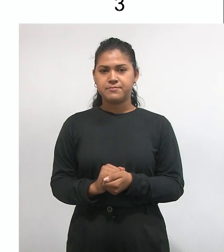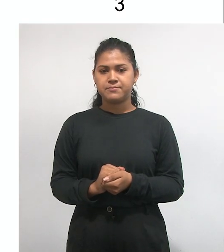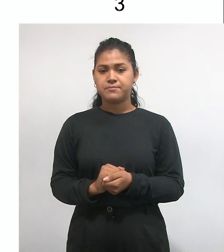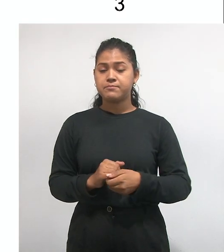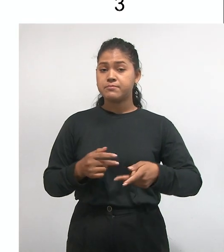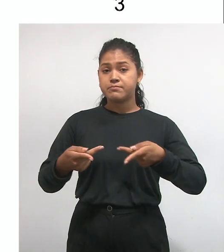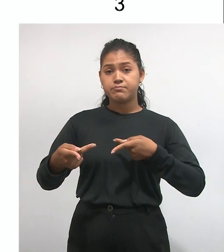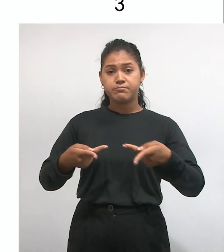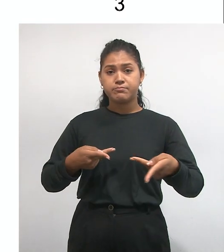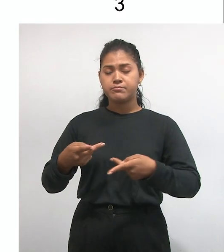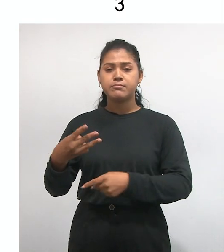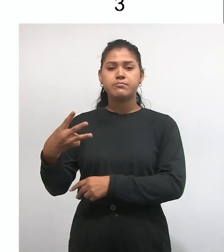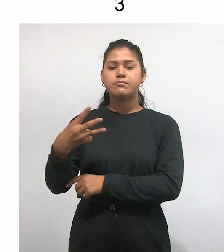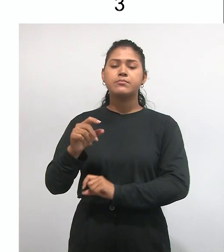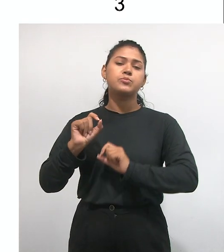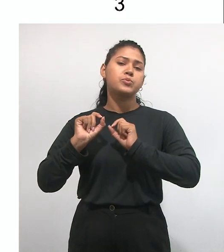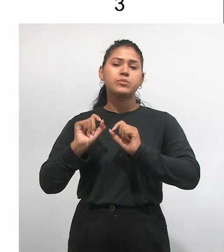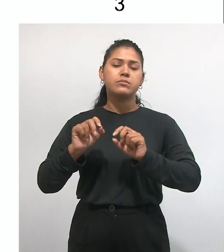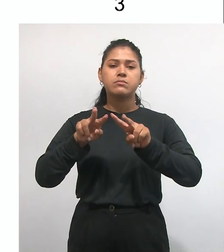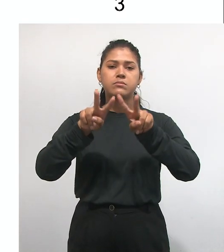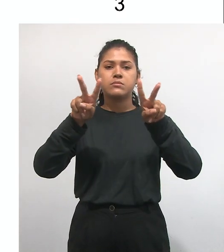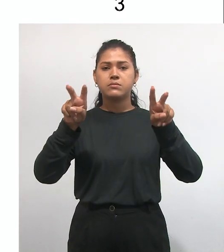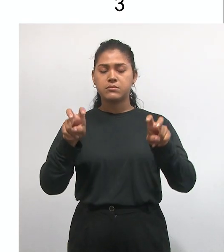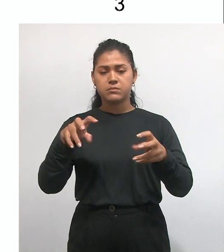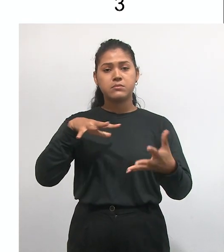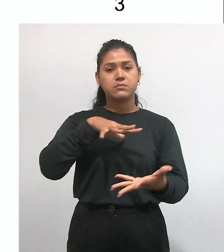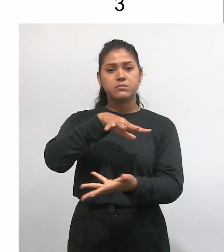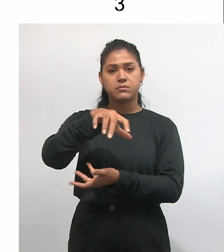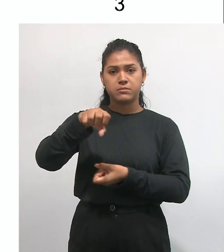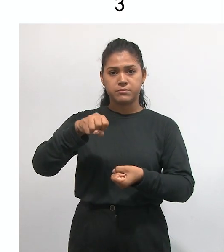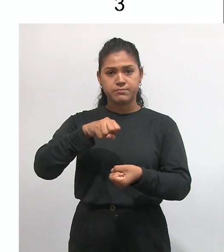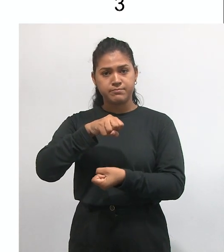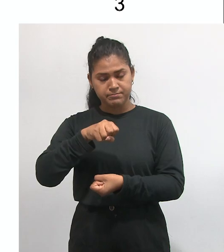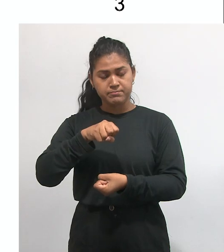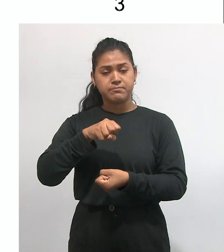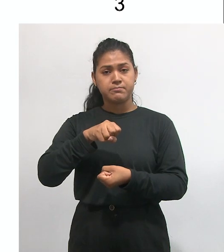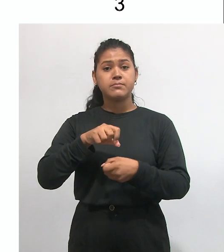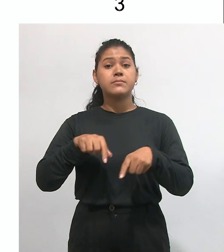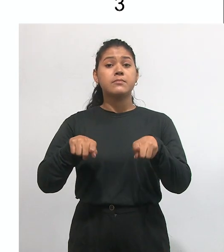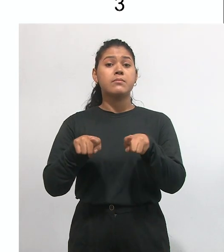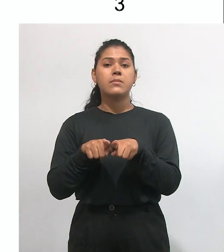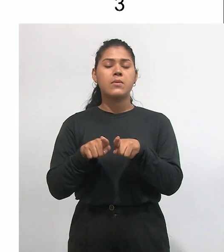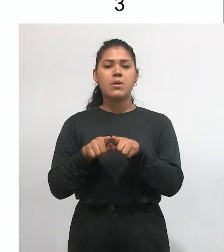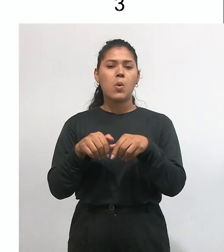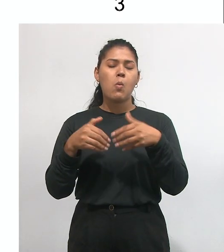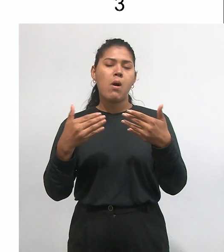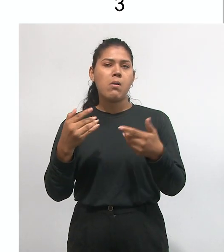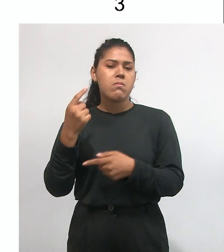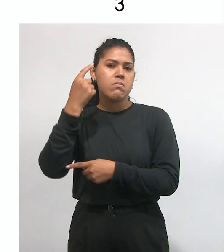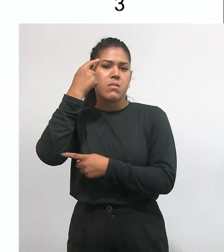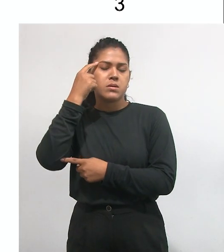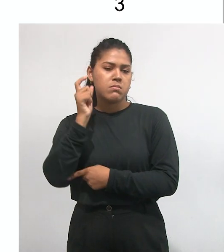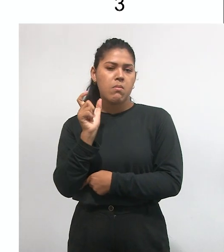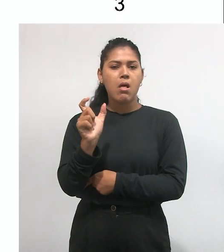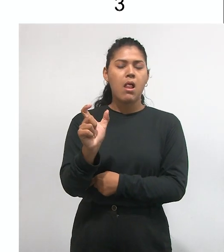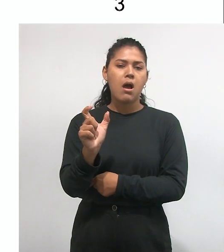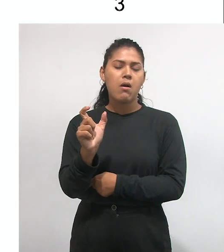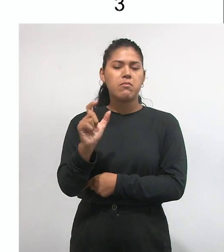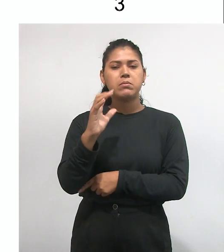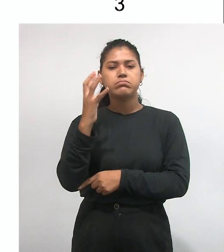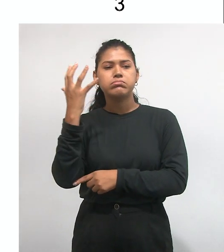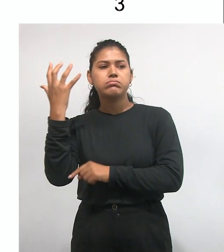Projeto Integrador 3, ele vem trazendo a temática da sustentabilidade e, quando nós falamos em sustentabilidade, meio